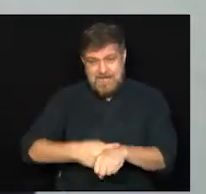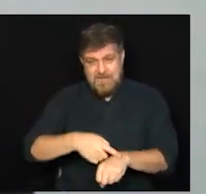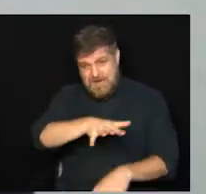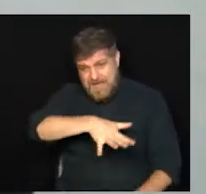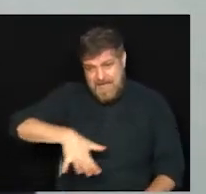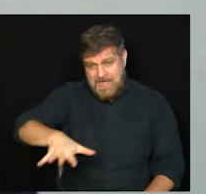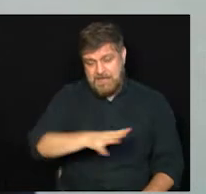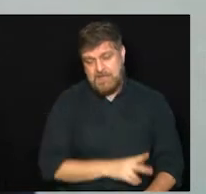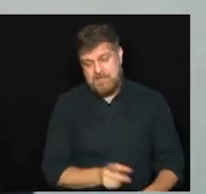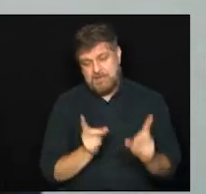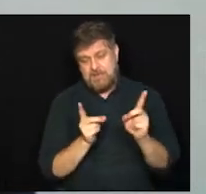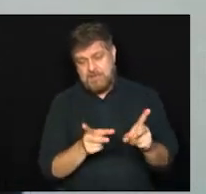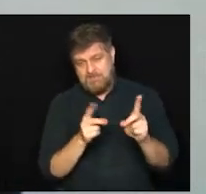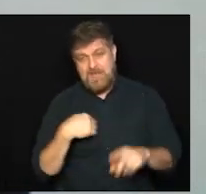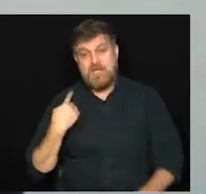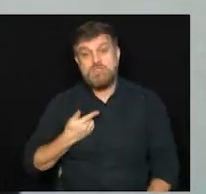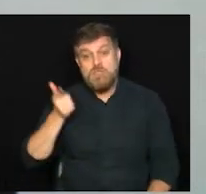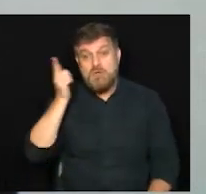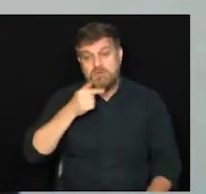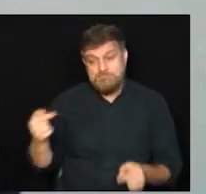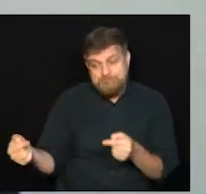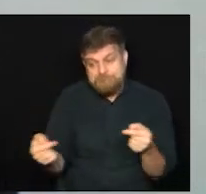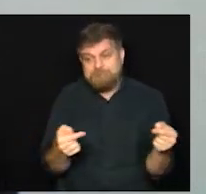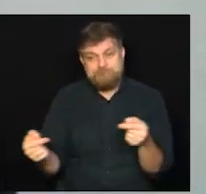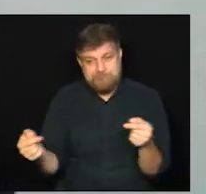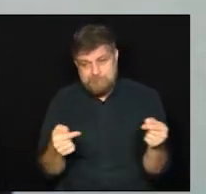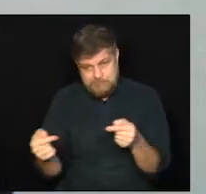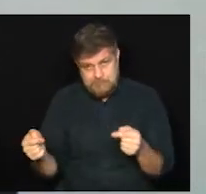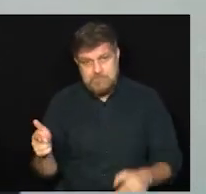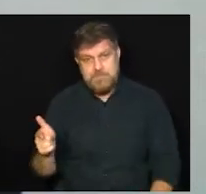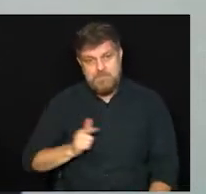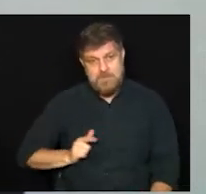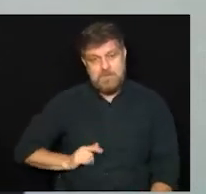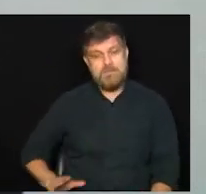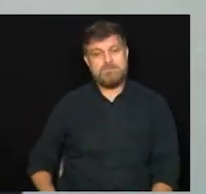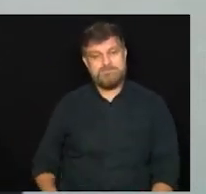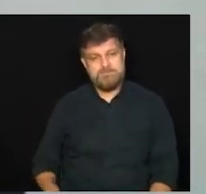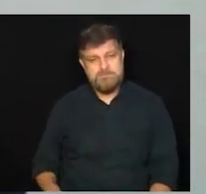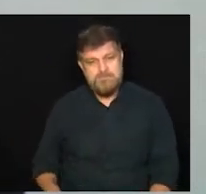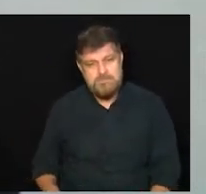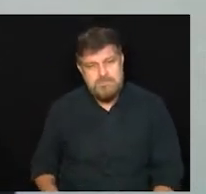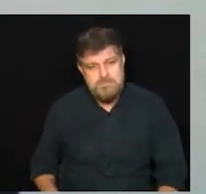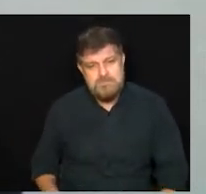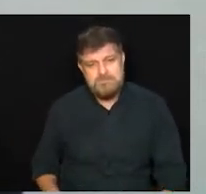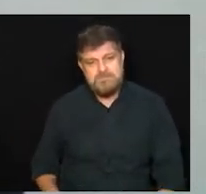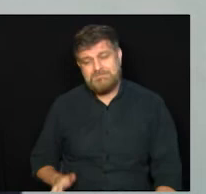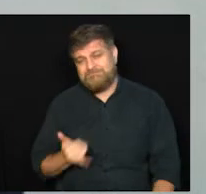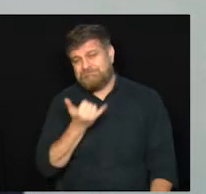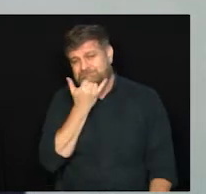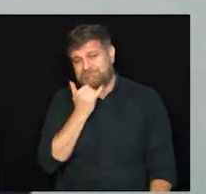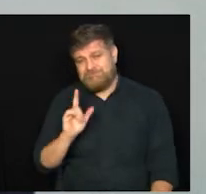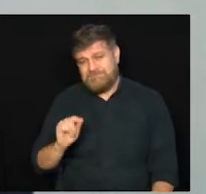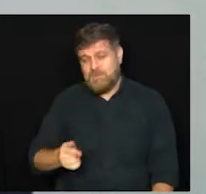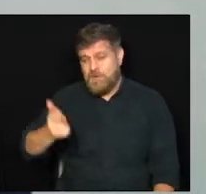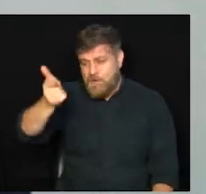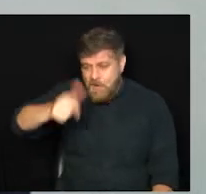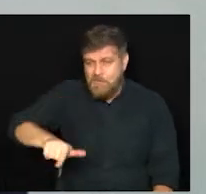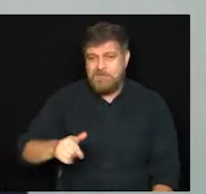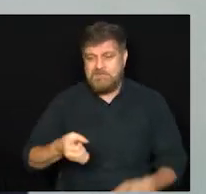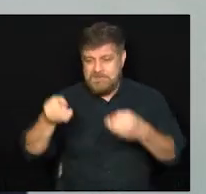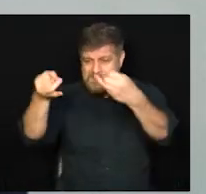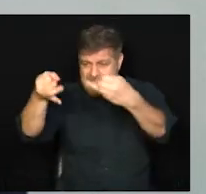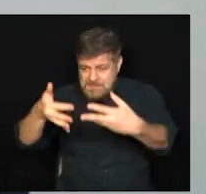esteja competitivo, a palavra é essa, que nós estivemos competitivo. E desculpa ser tão repetitivo, mas